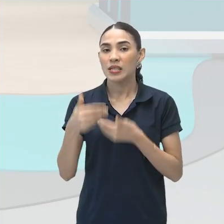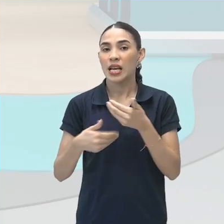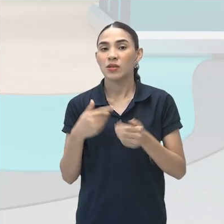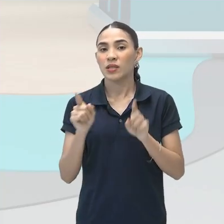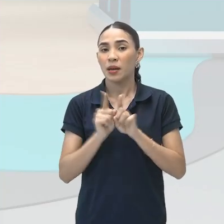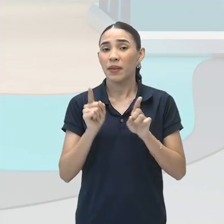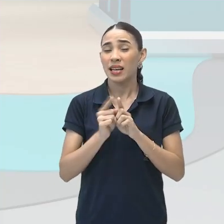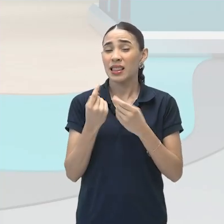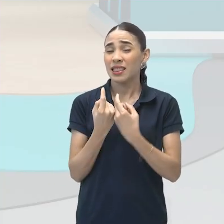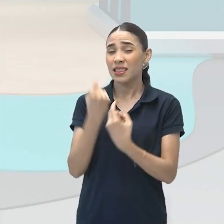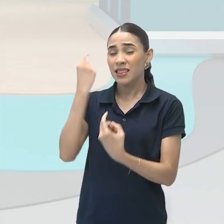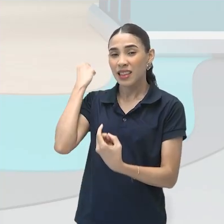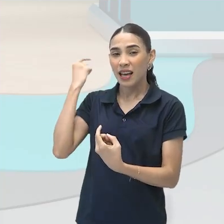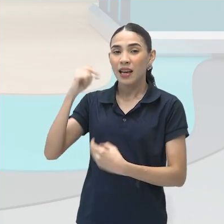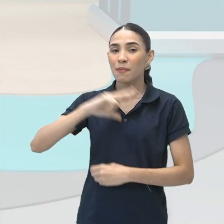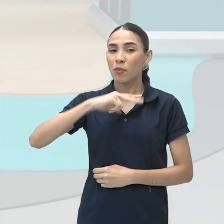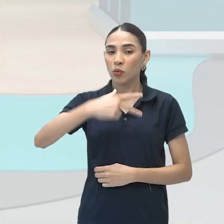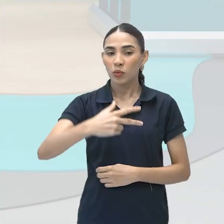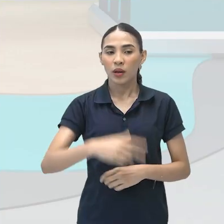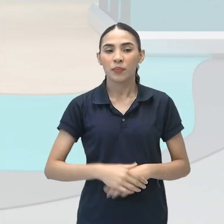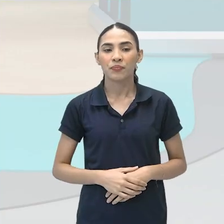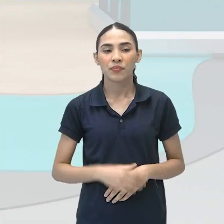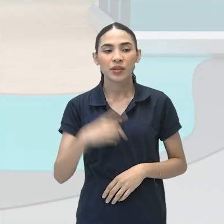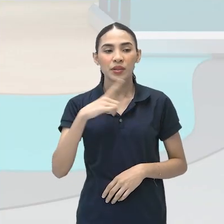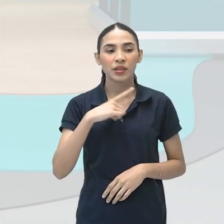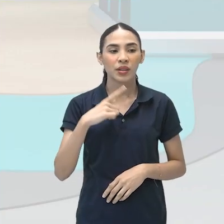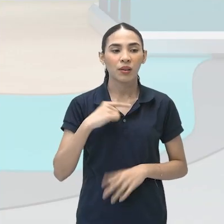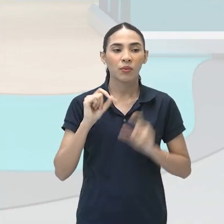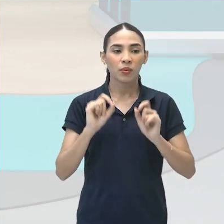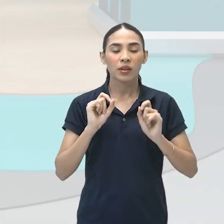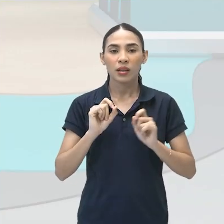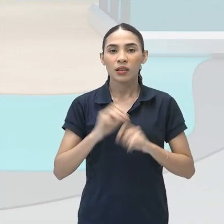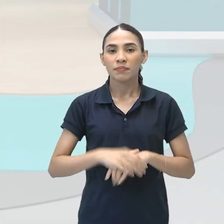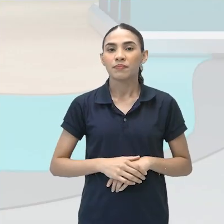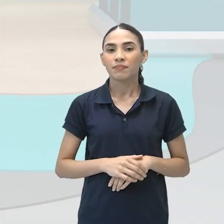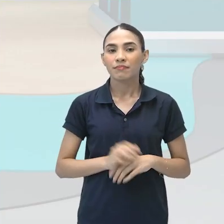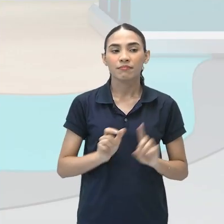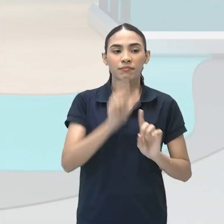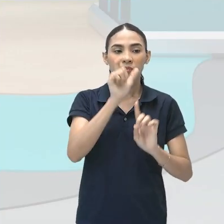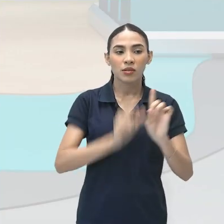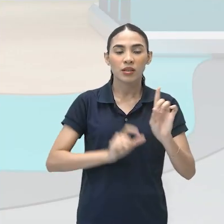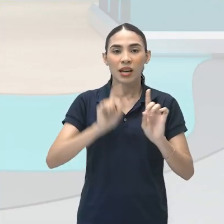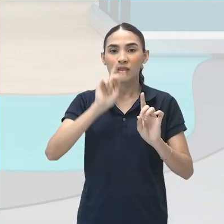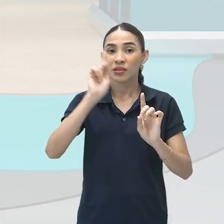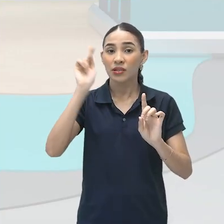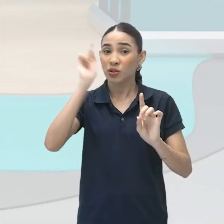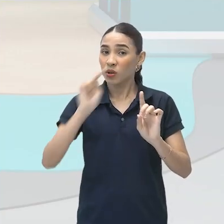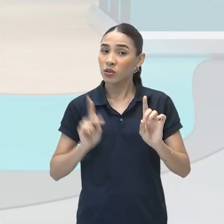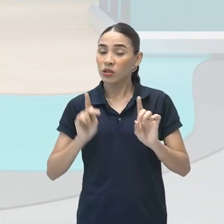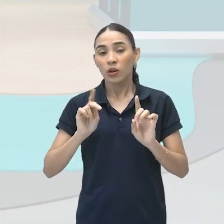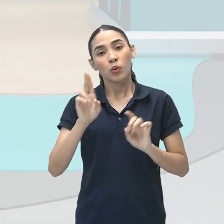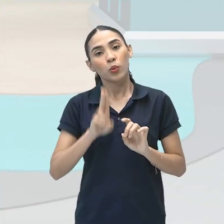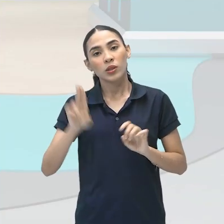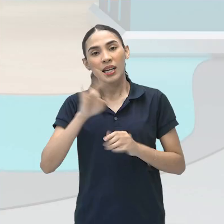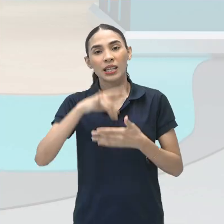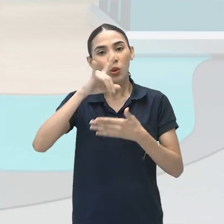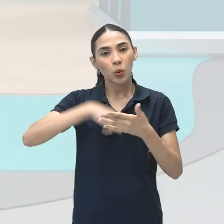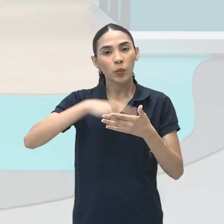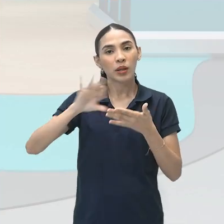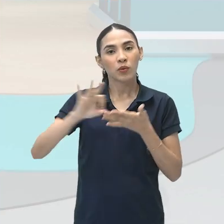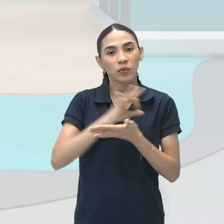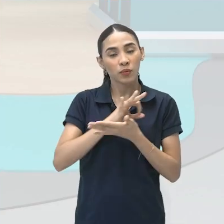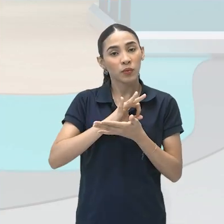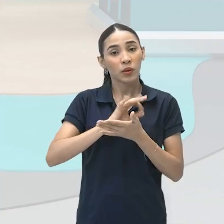lá em Portugal, em que havia um historiador, vamos dizer assim, que ele usava documentos oficiais